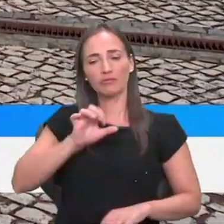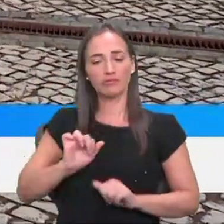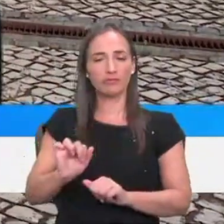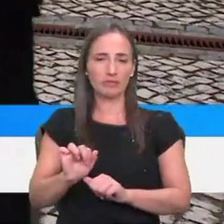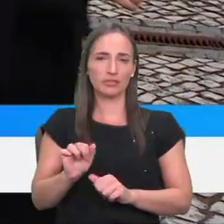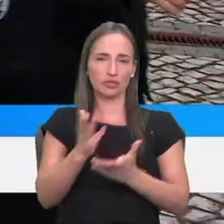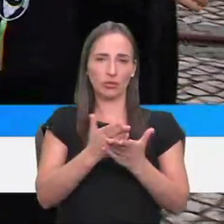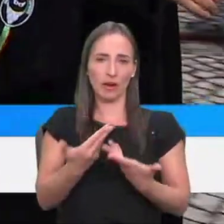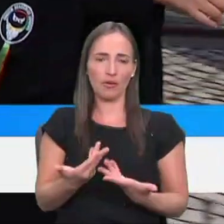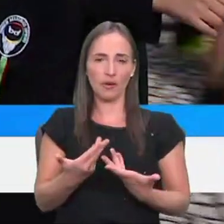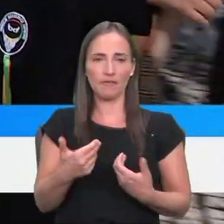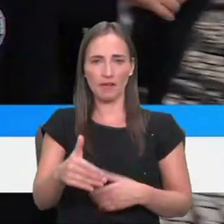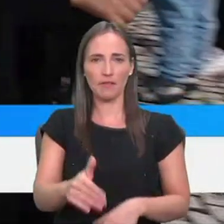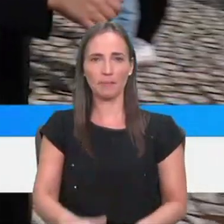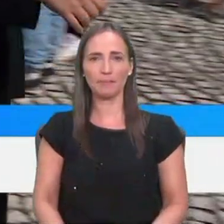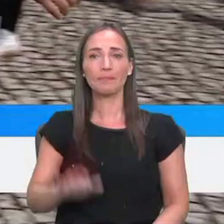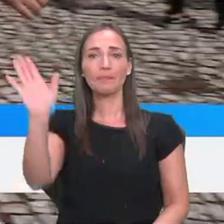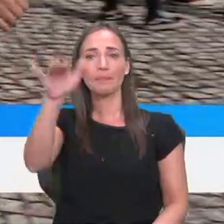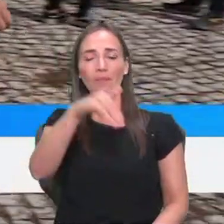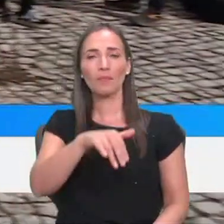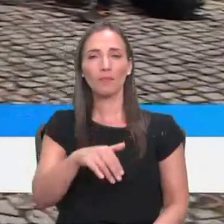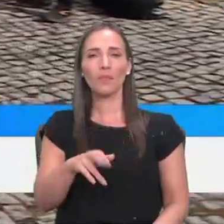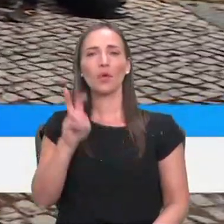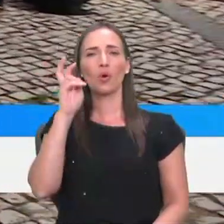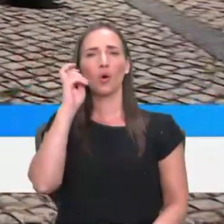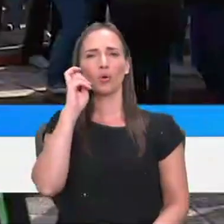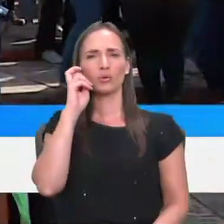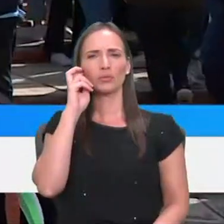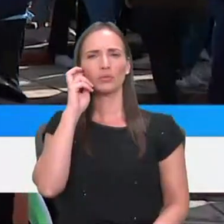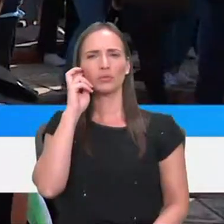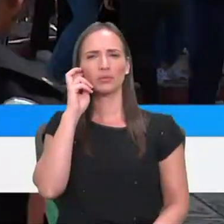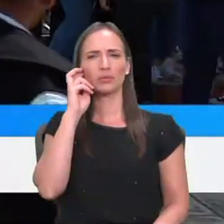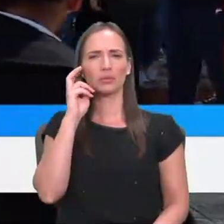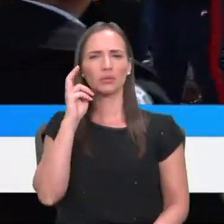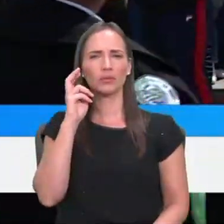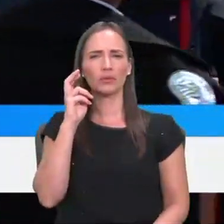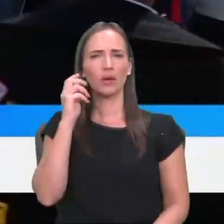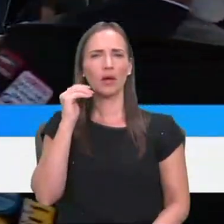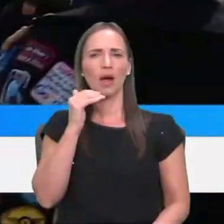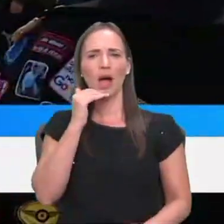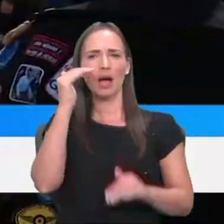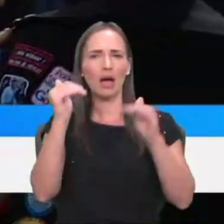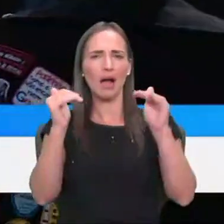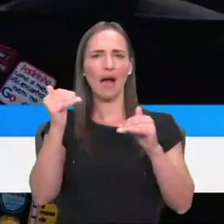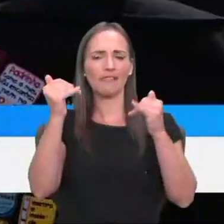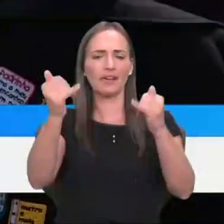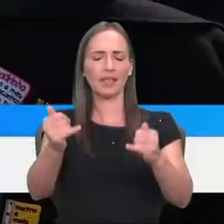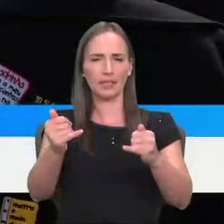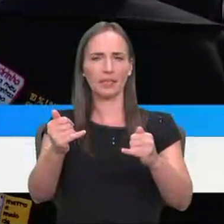estudar pessoal são lá os vossos vantes faz favor os pontos e os altos para o meio da frente